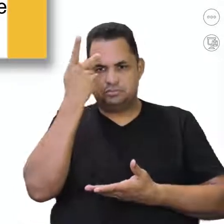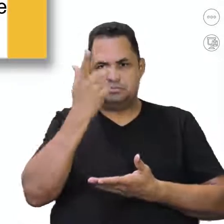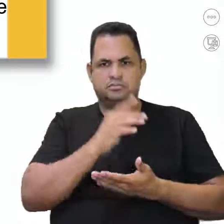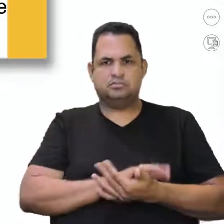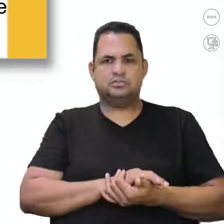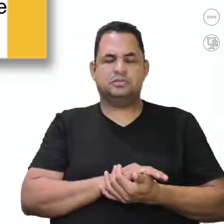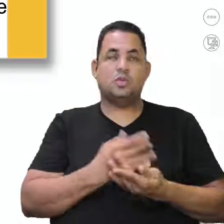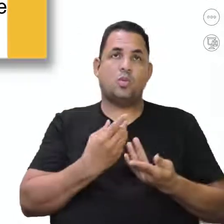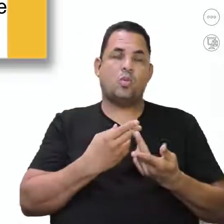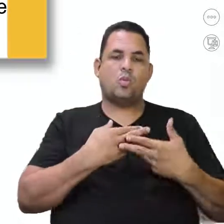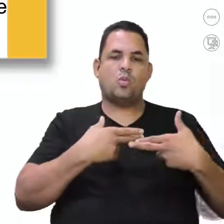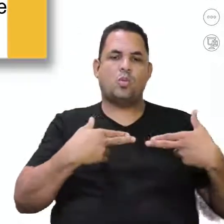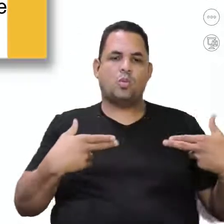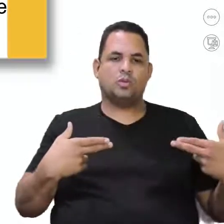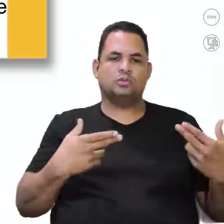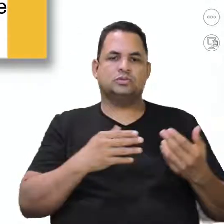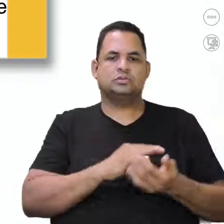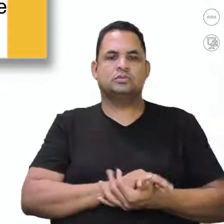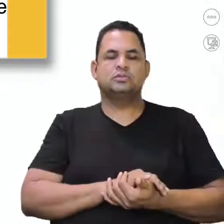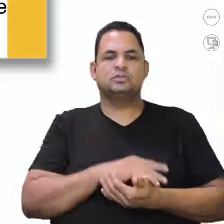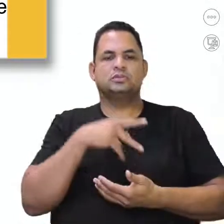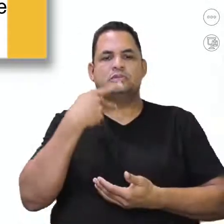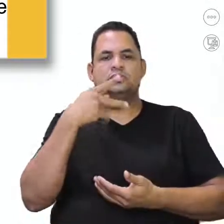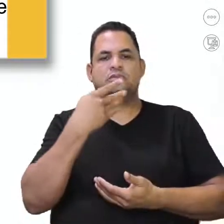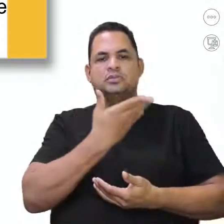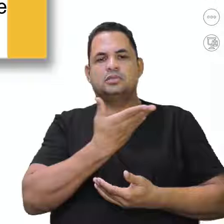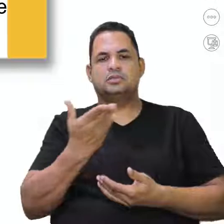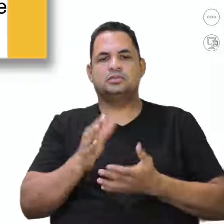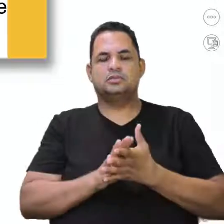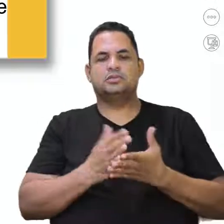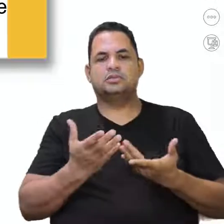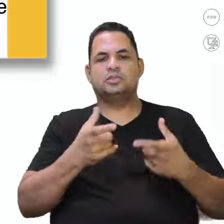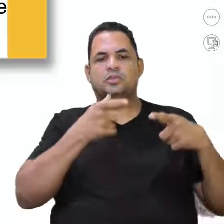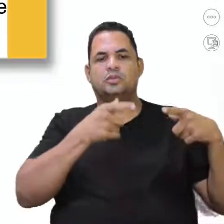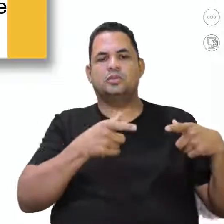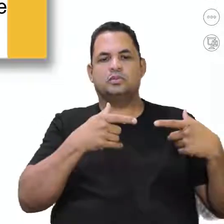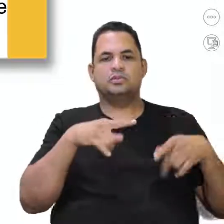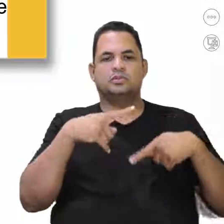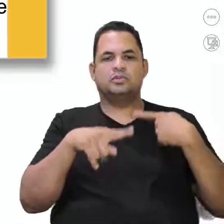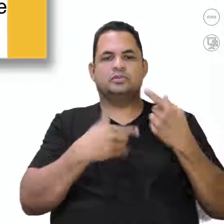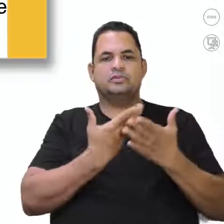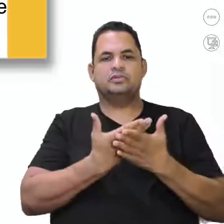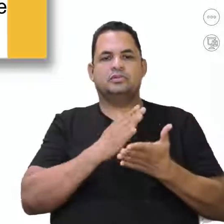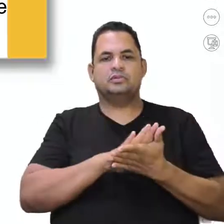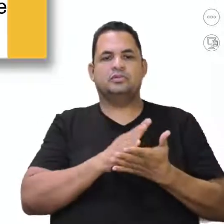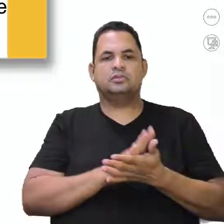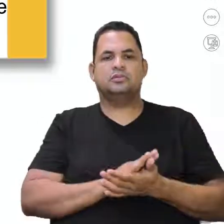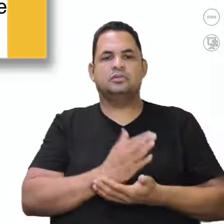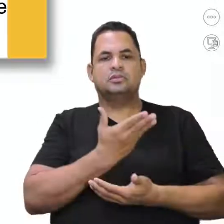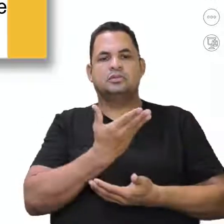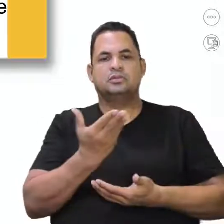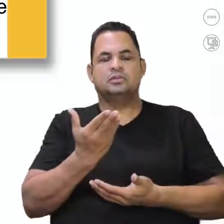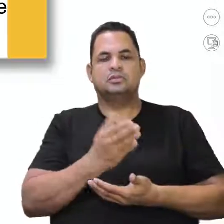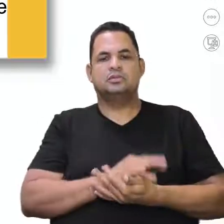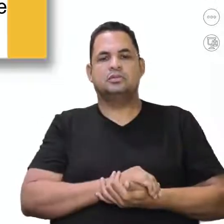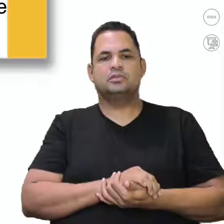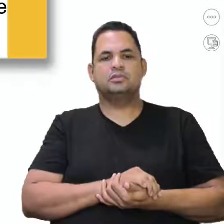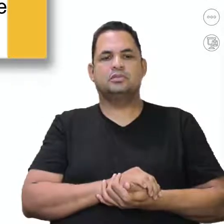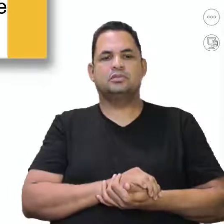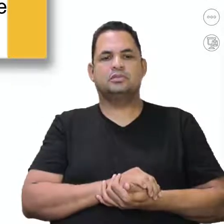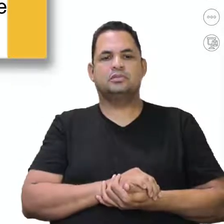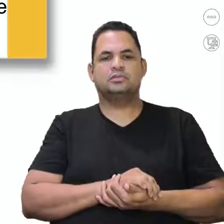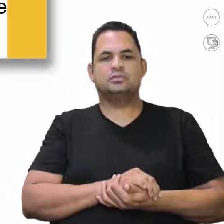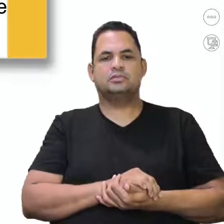para falar de coisas, somewhere para falar de lugares. Nós já vamos ver a tradução. E any vai derivar